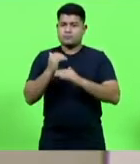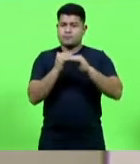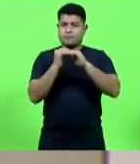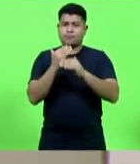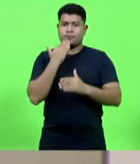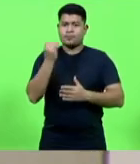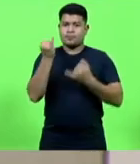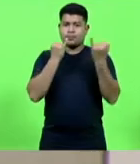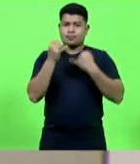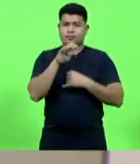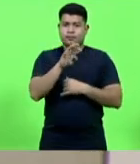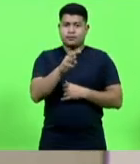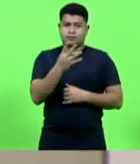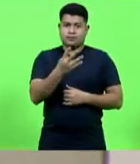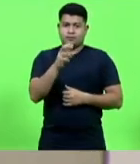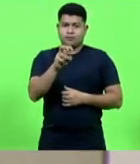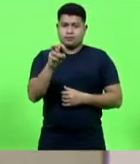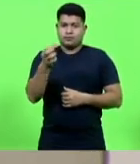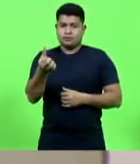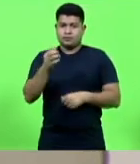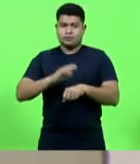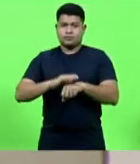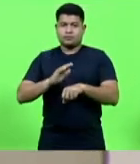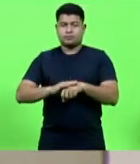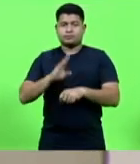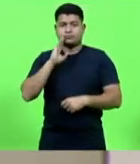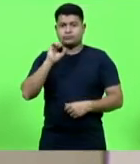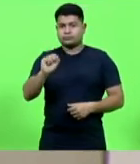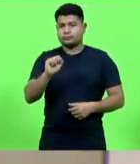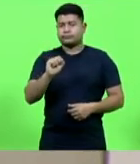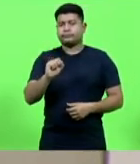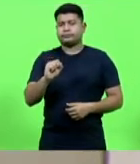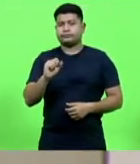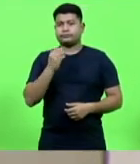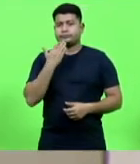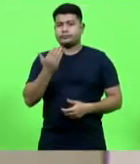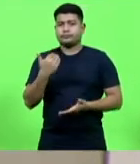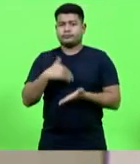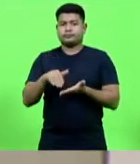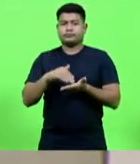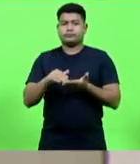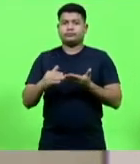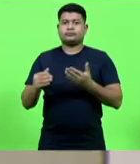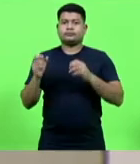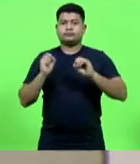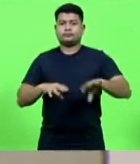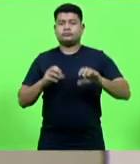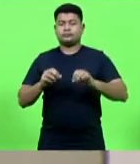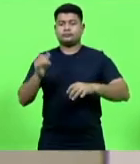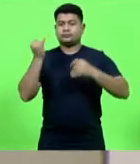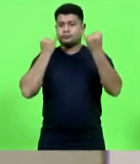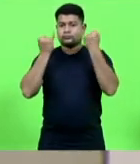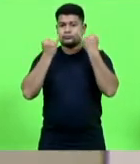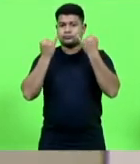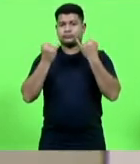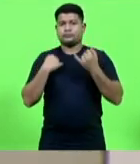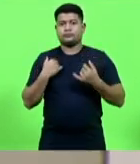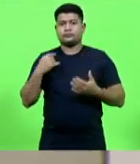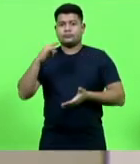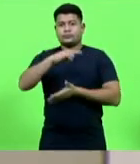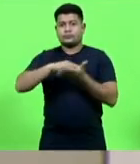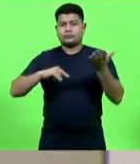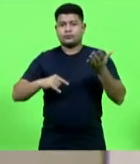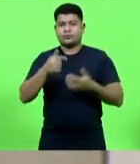Pedindo informação 456, autor deputado Bruno Souza, solicitando ao secretário do Estado da Educação, informações acerca do contrato